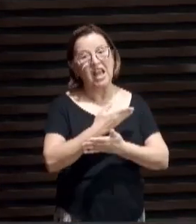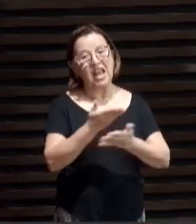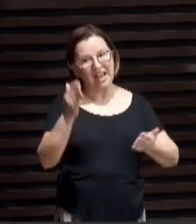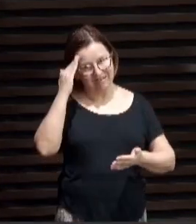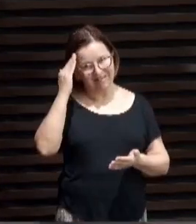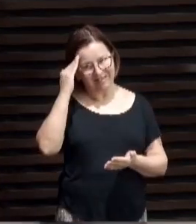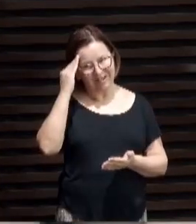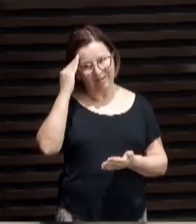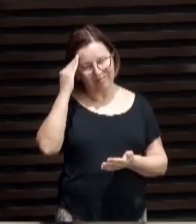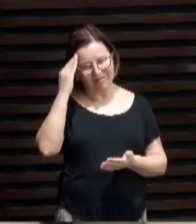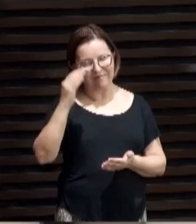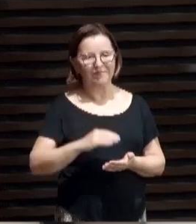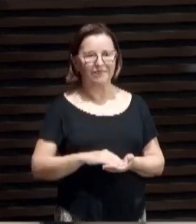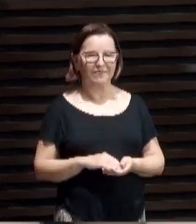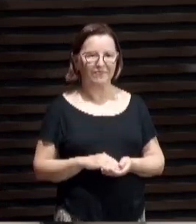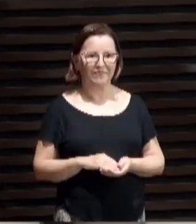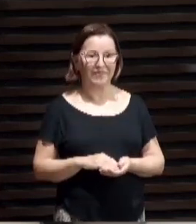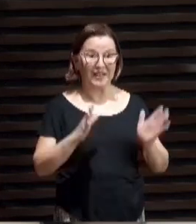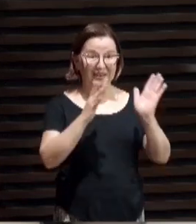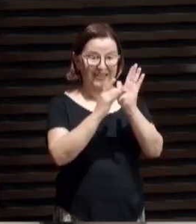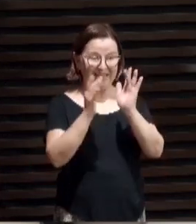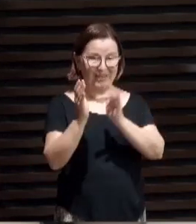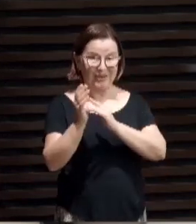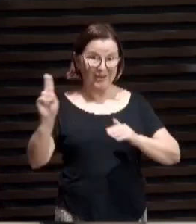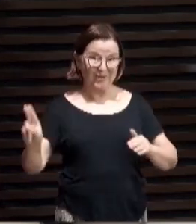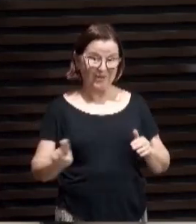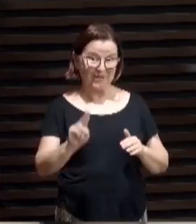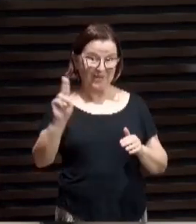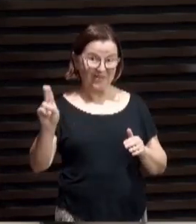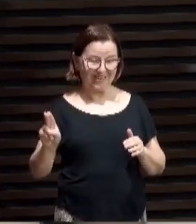Jesus aqui usa de um princípio.